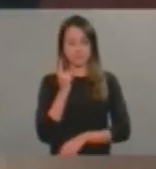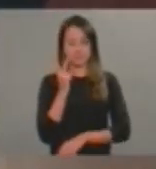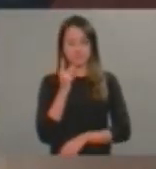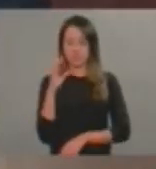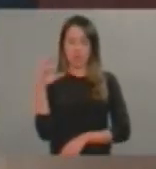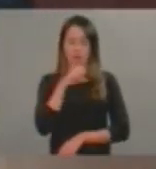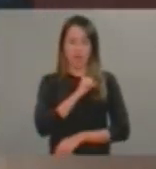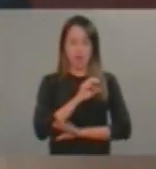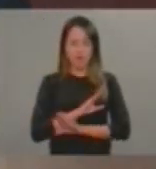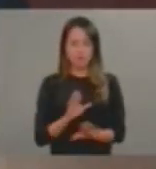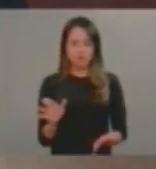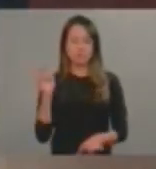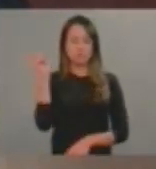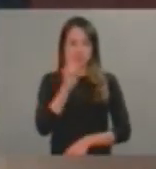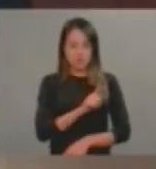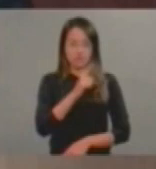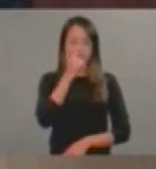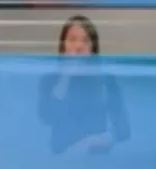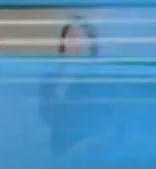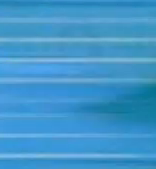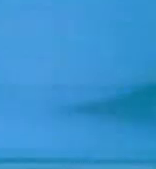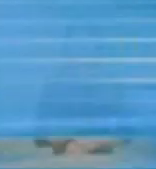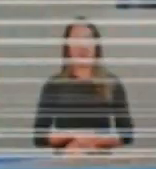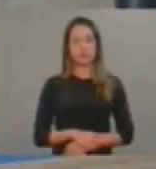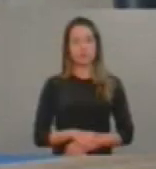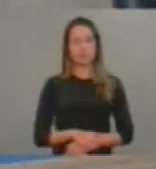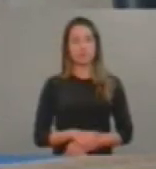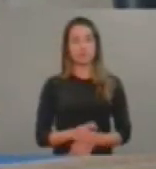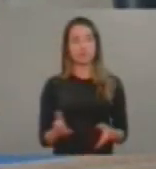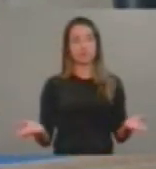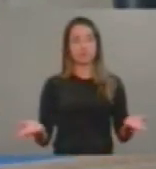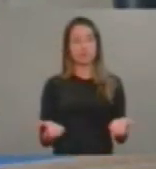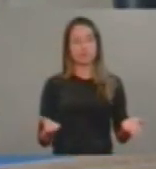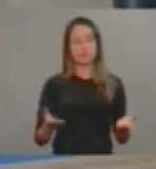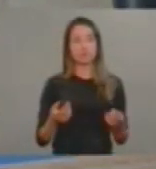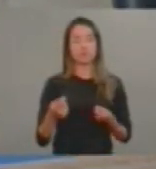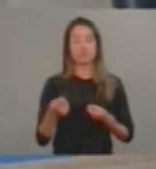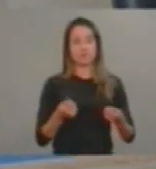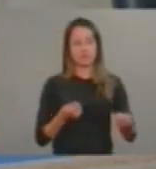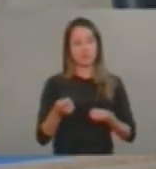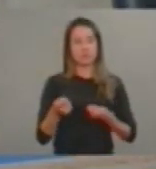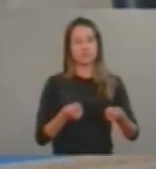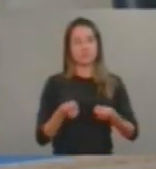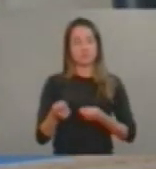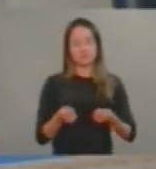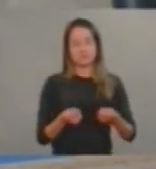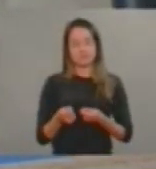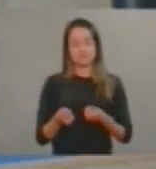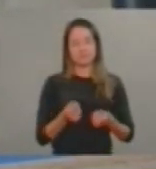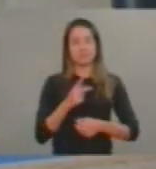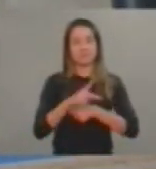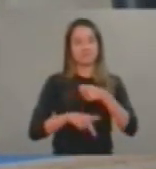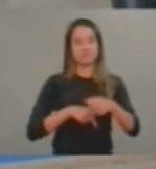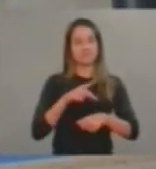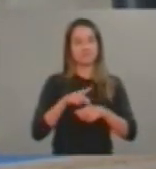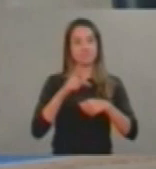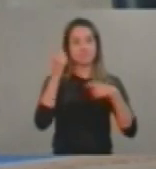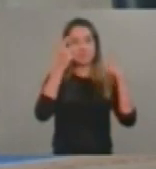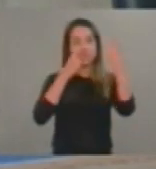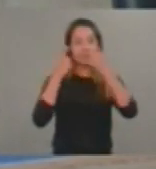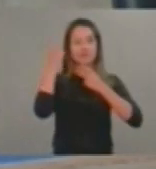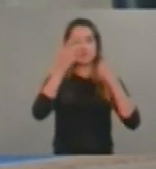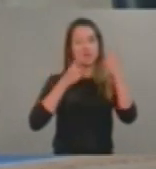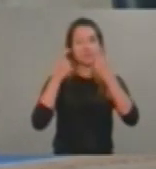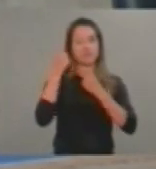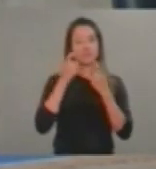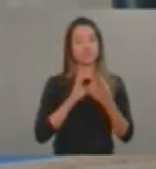prazo e ganhar a carência e mais tempo. A questão econômica do nosso país é muito preocupante e é do